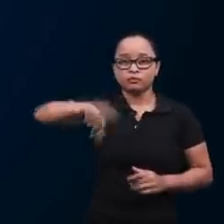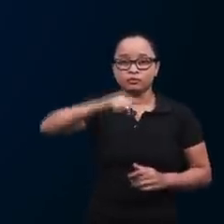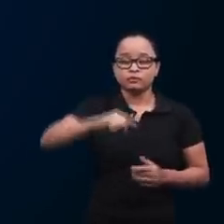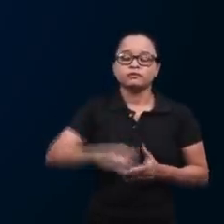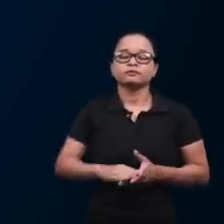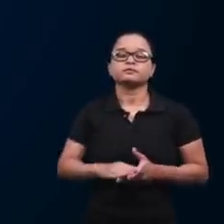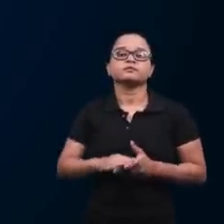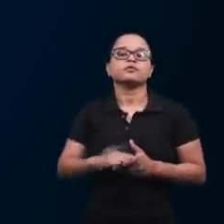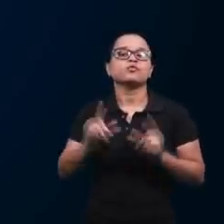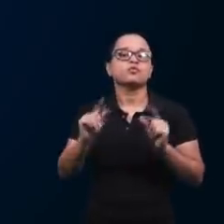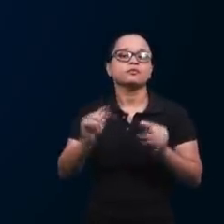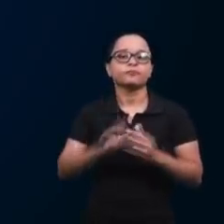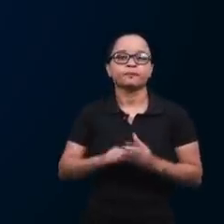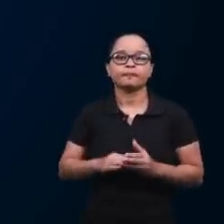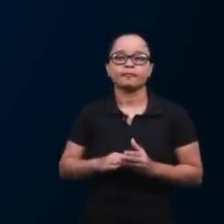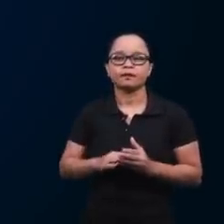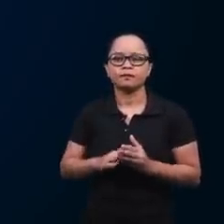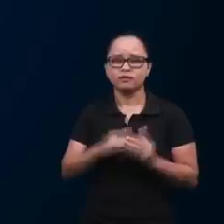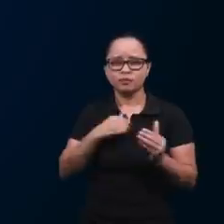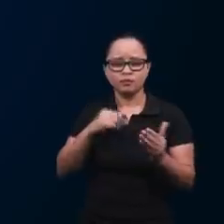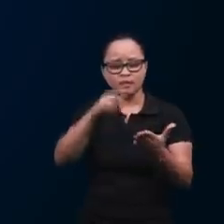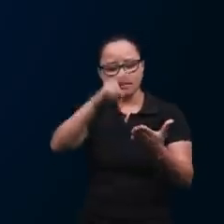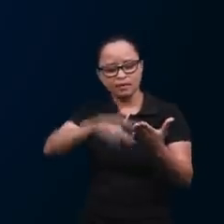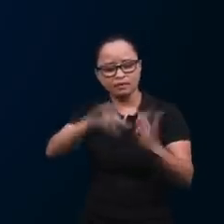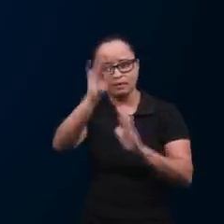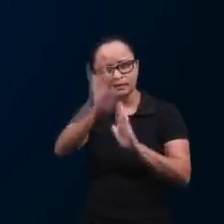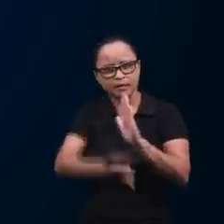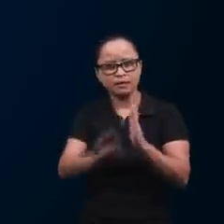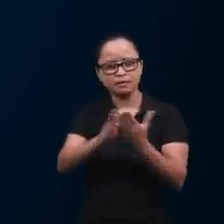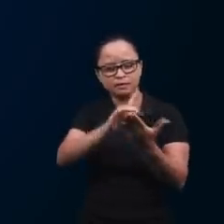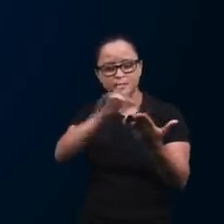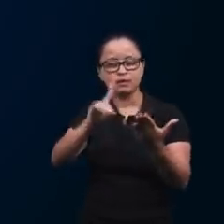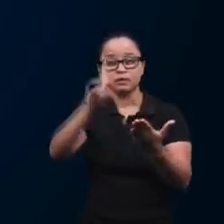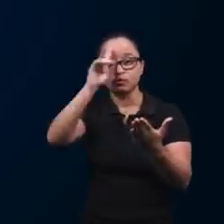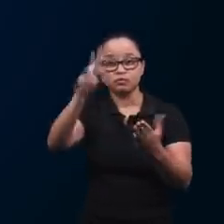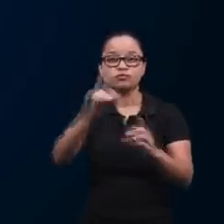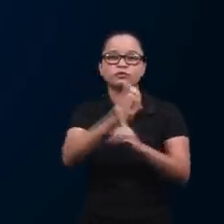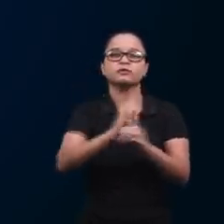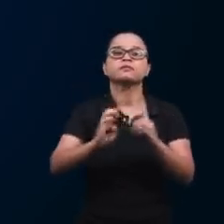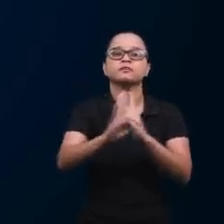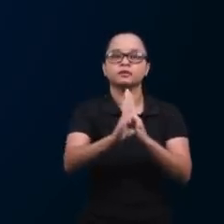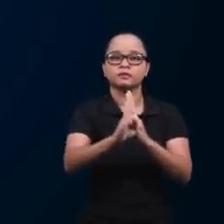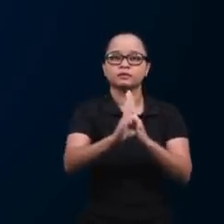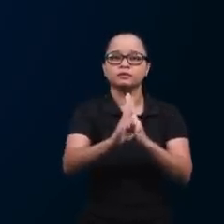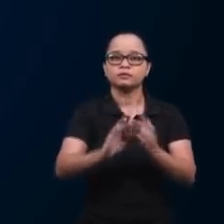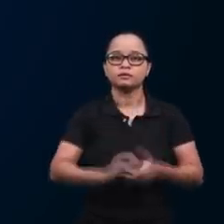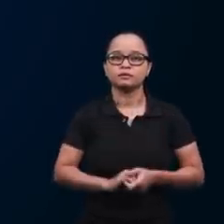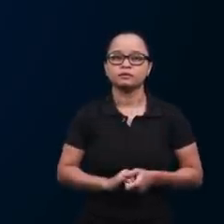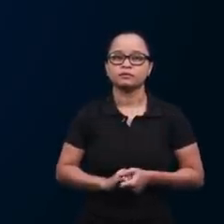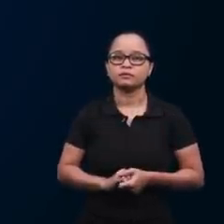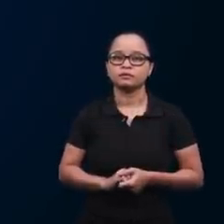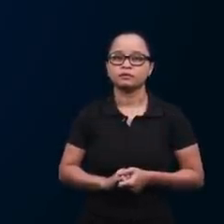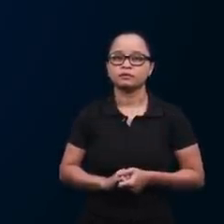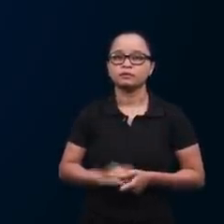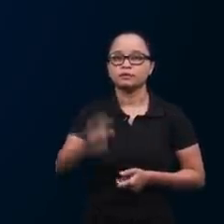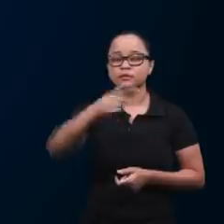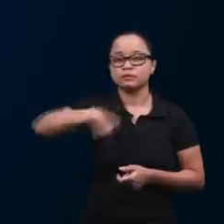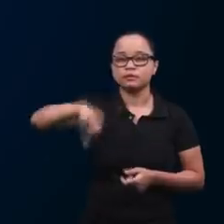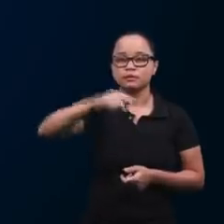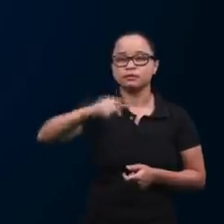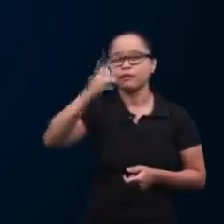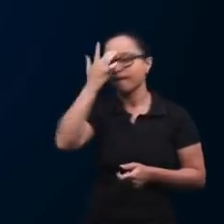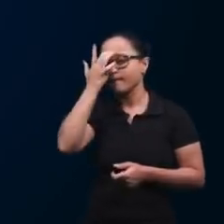antecipadamente vamos tendo contato com os textos e no dia da escola bíblica e nós